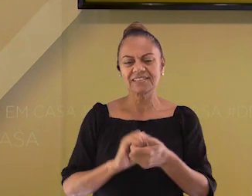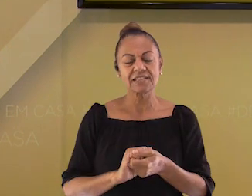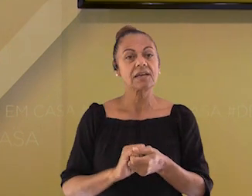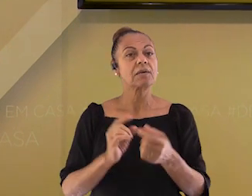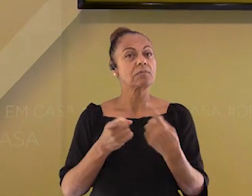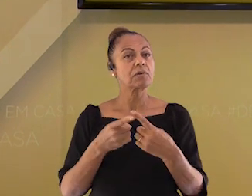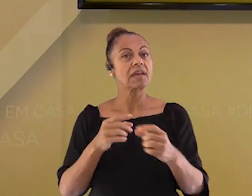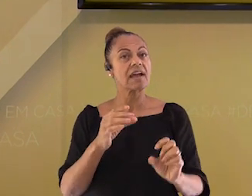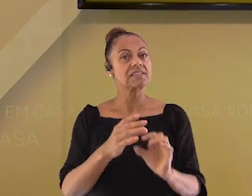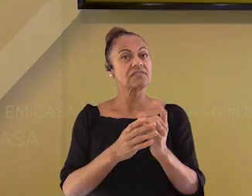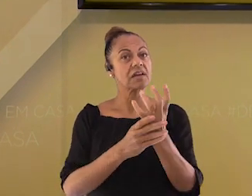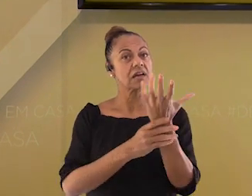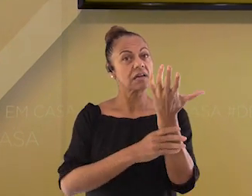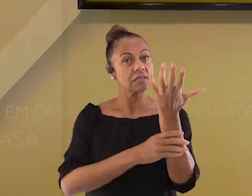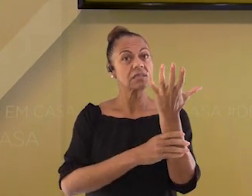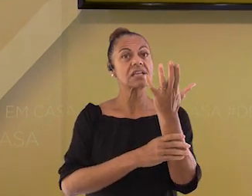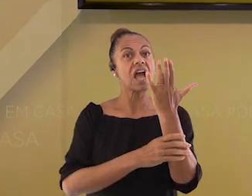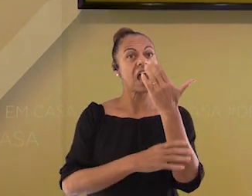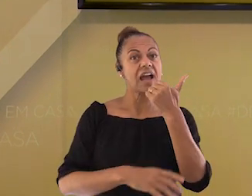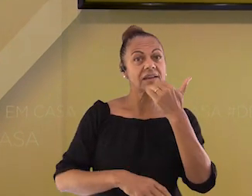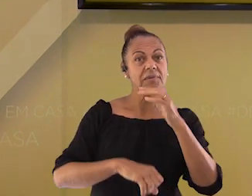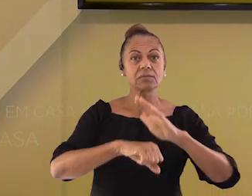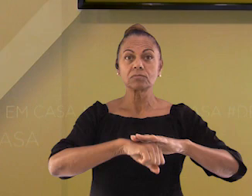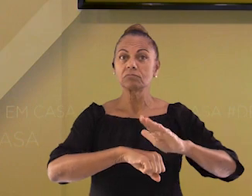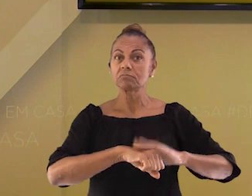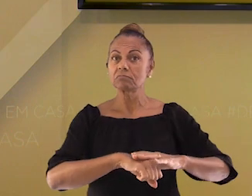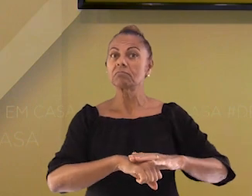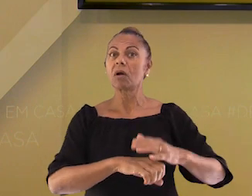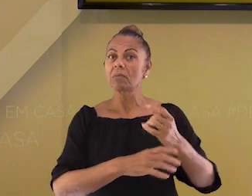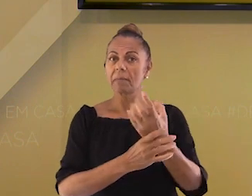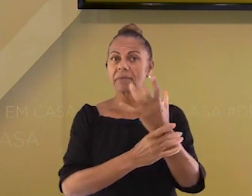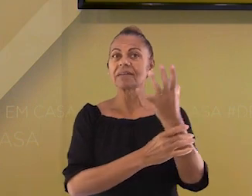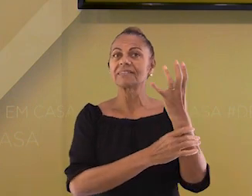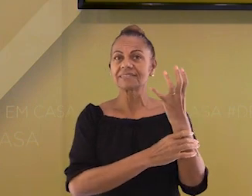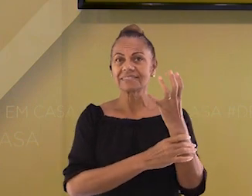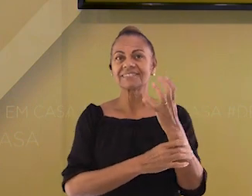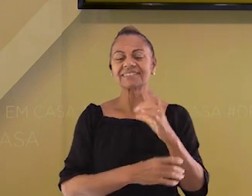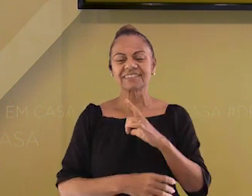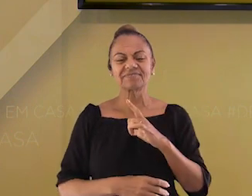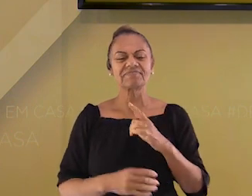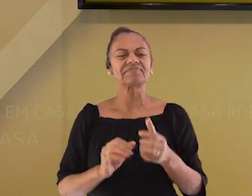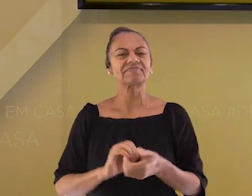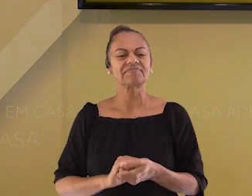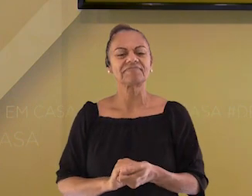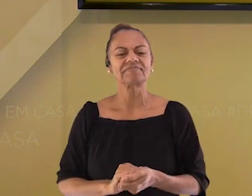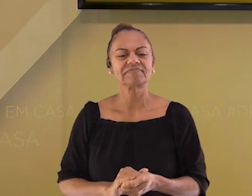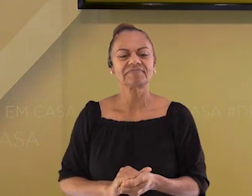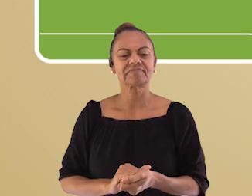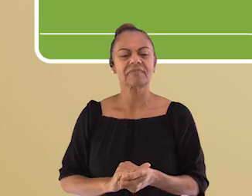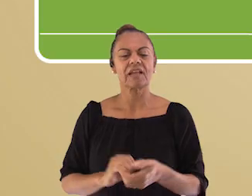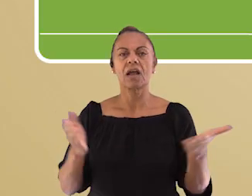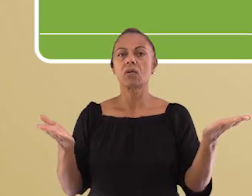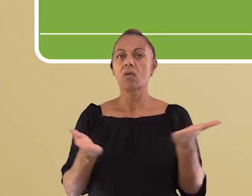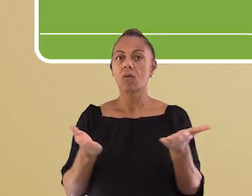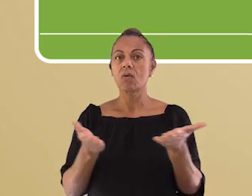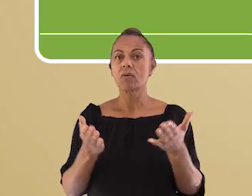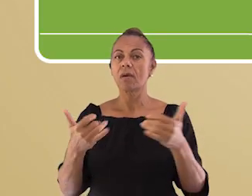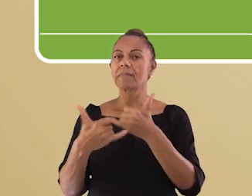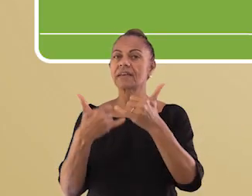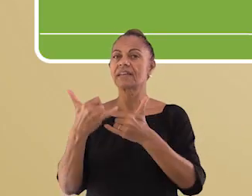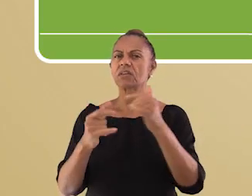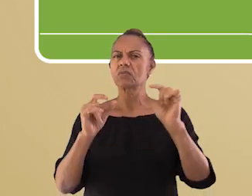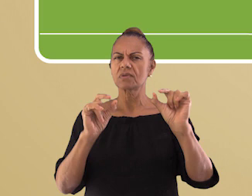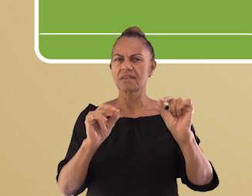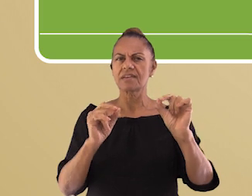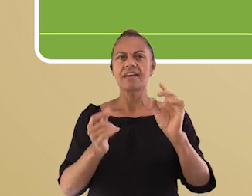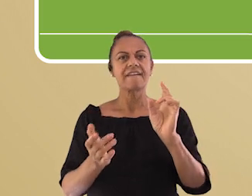utilizam a fotossíntese para produzir o seu alimento, sendo muito importante para elas. Tal agora a gente ir para